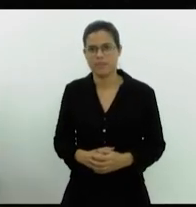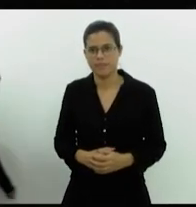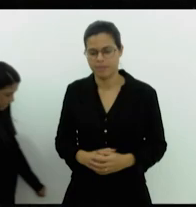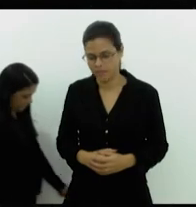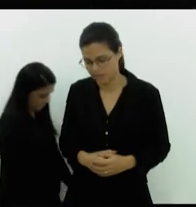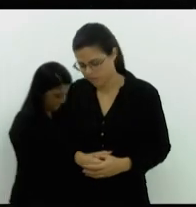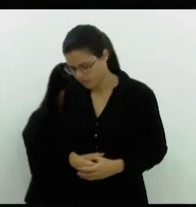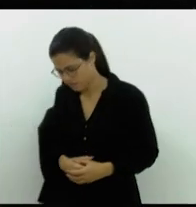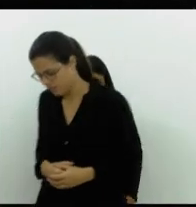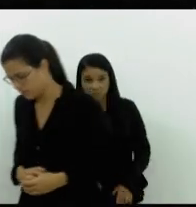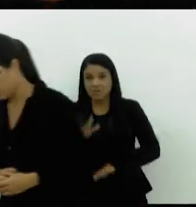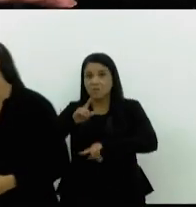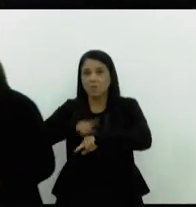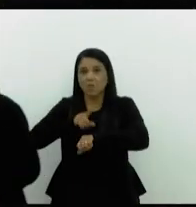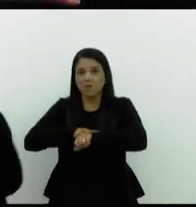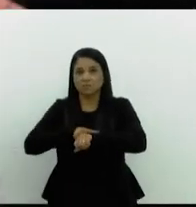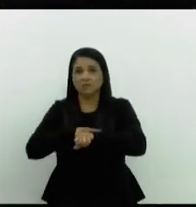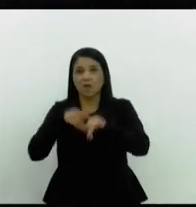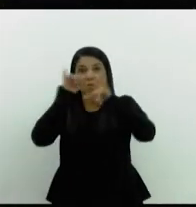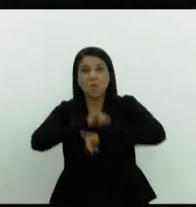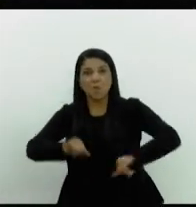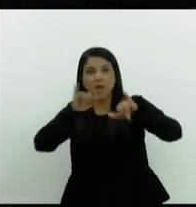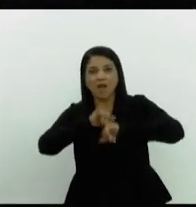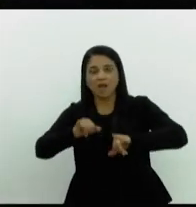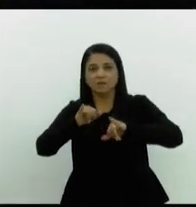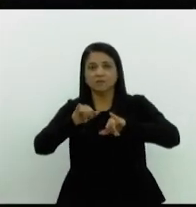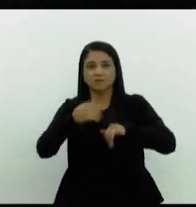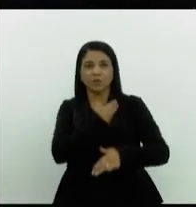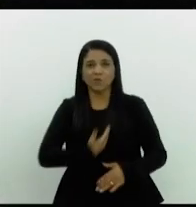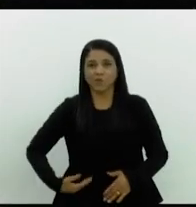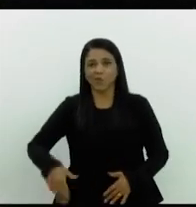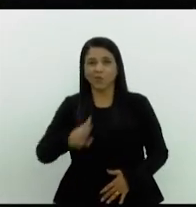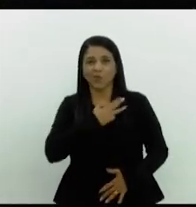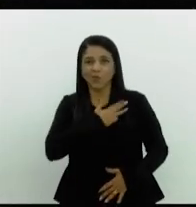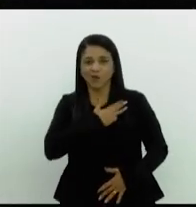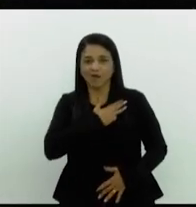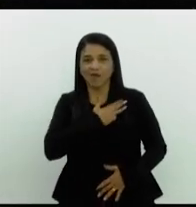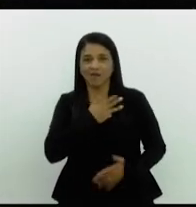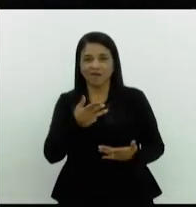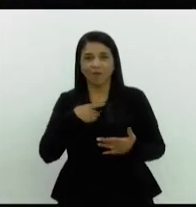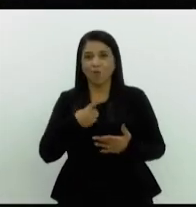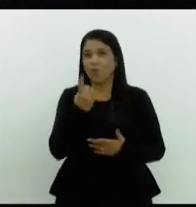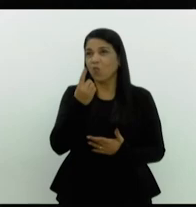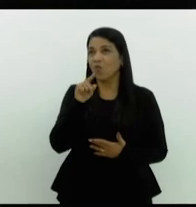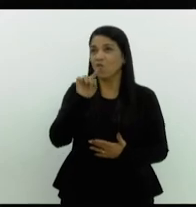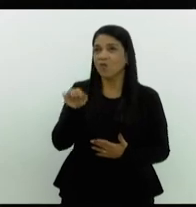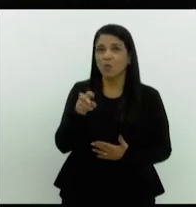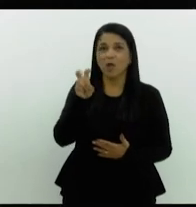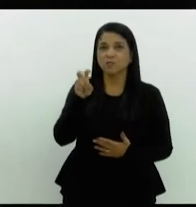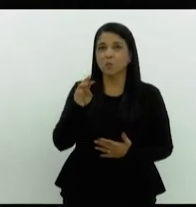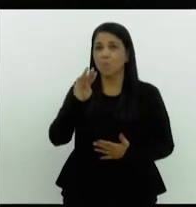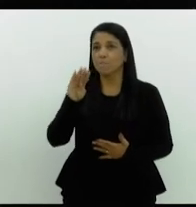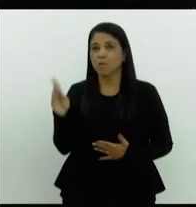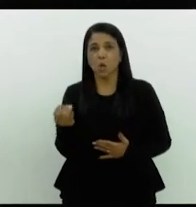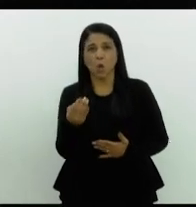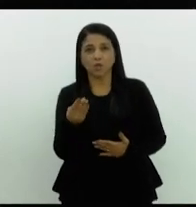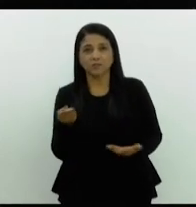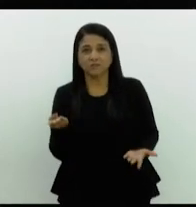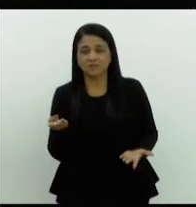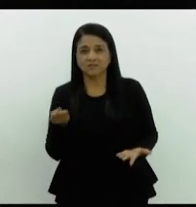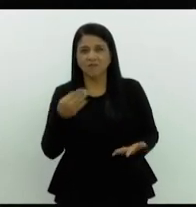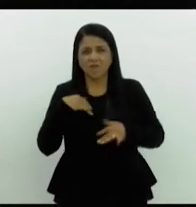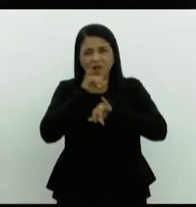quis fazer simplesmente uma propaganda do governo Lula, que ele colocou mais de 1,5 bilhão e etc., e falando